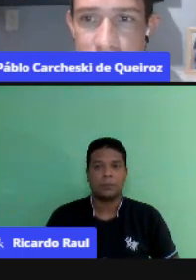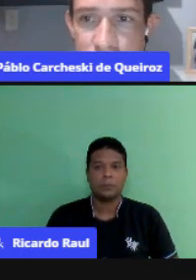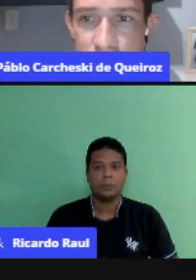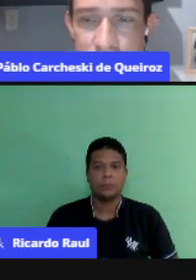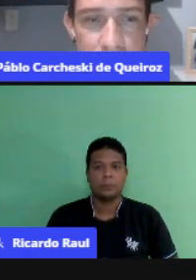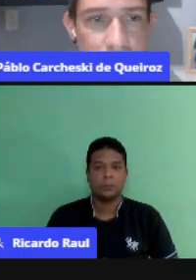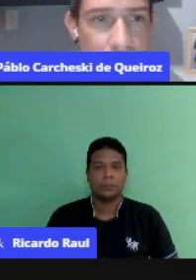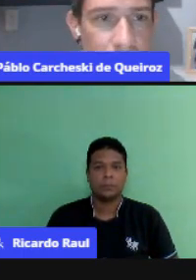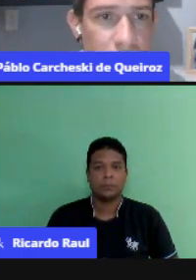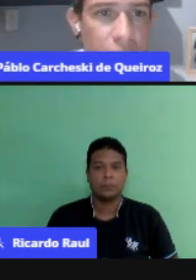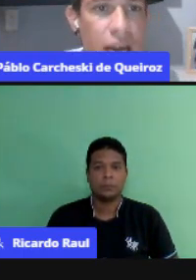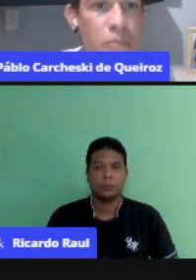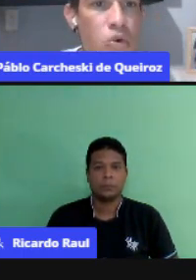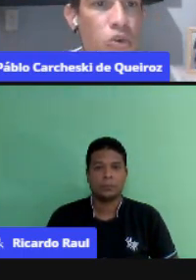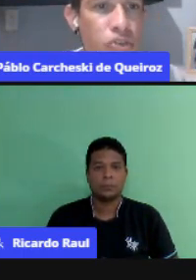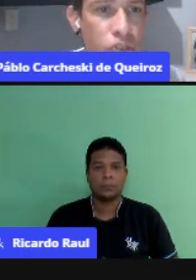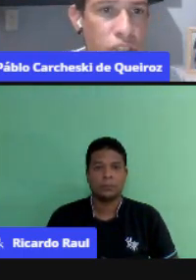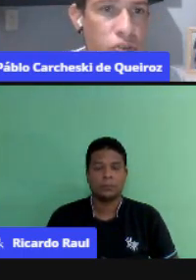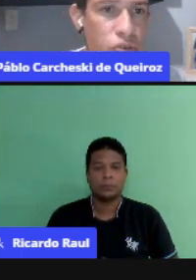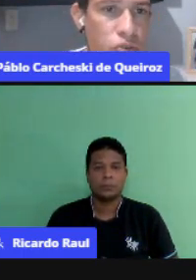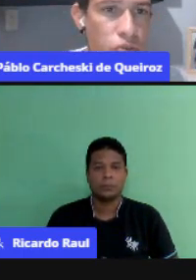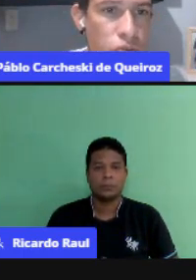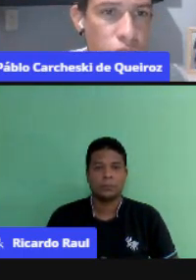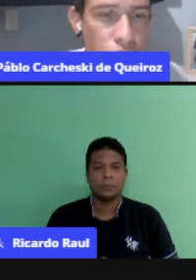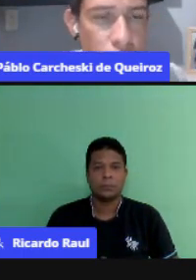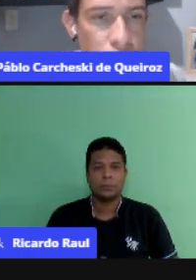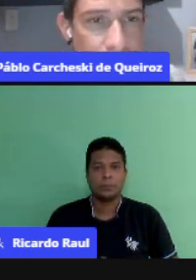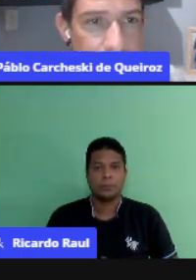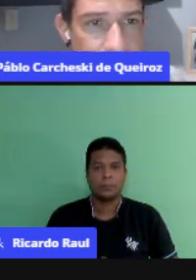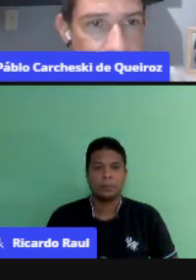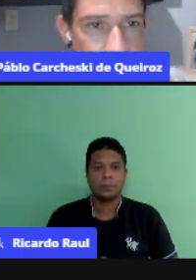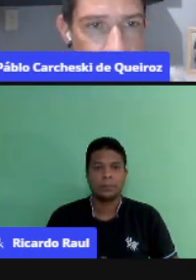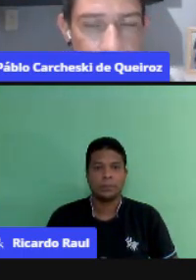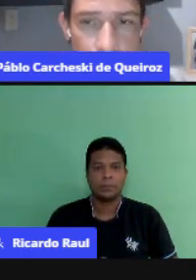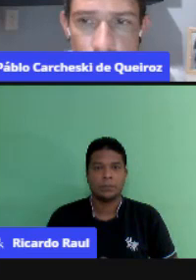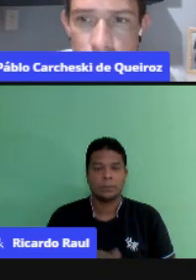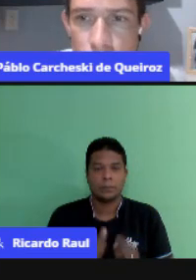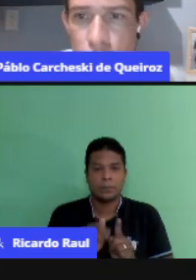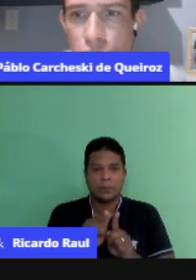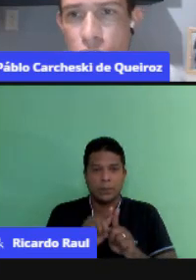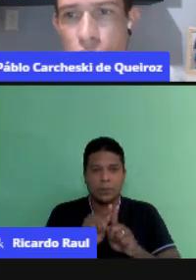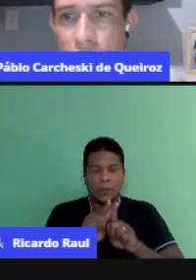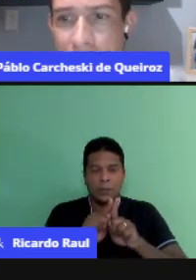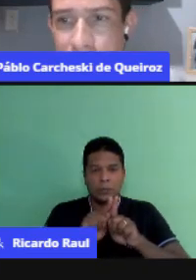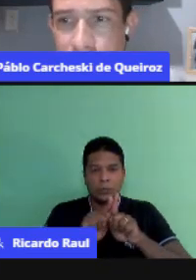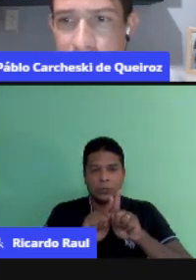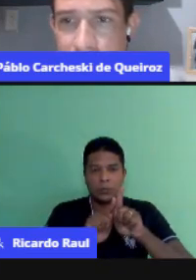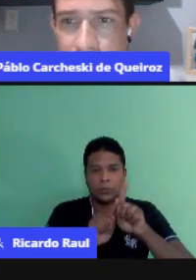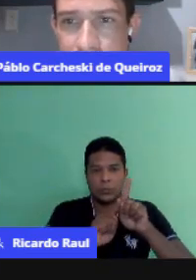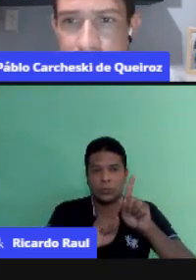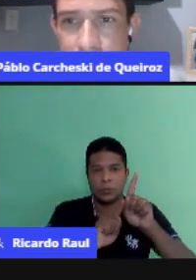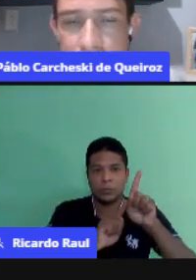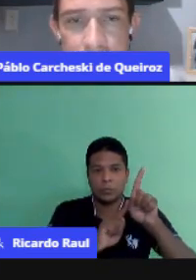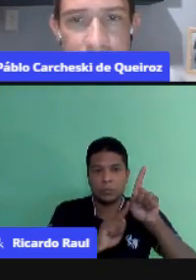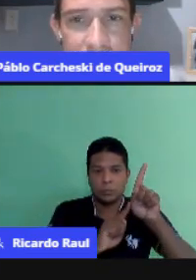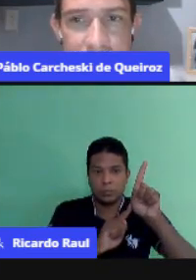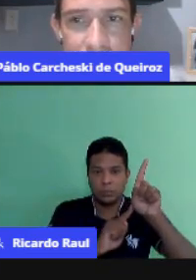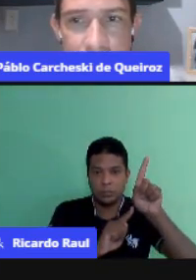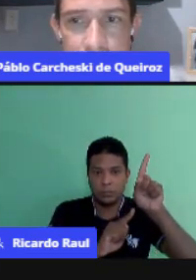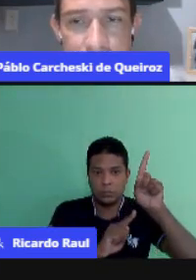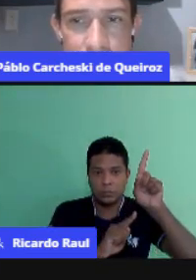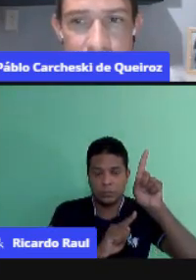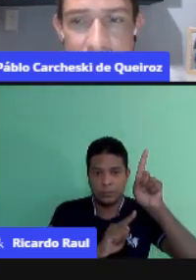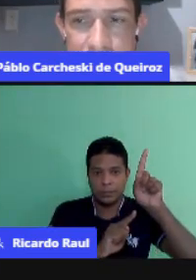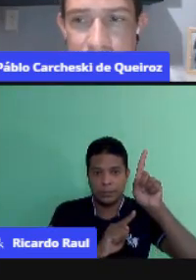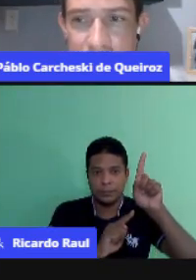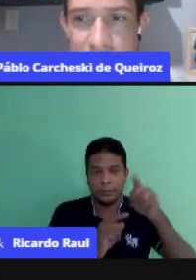Então, a gente acabou construindo no GeoGebra, né? O gráfico, né? Que